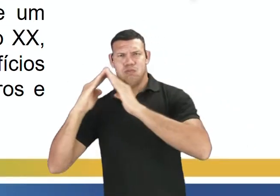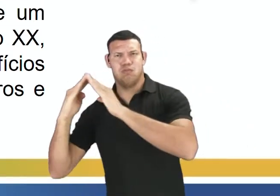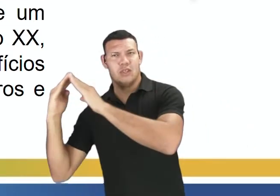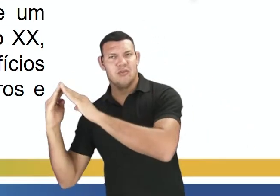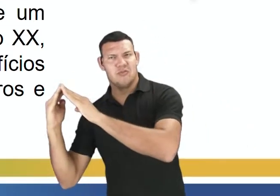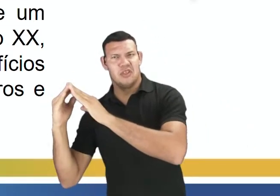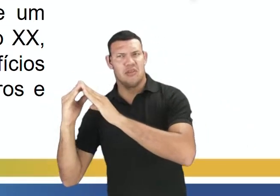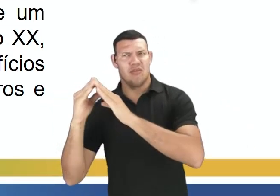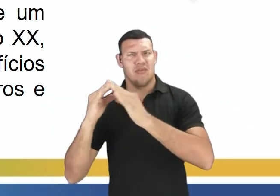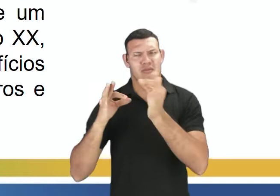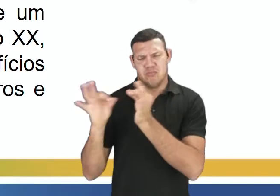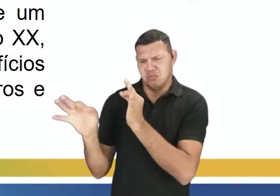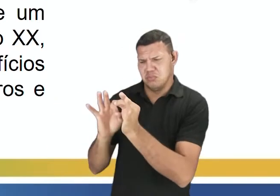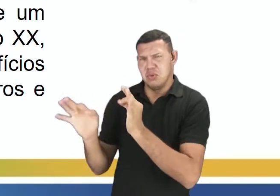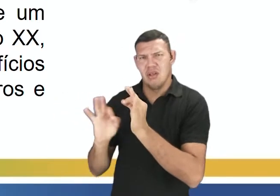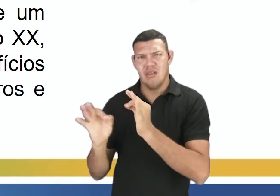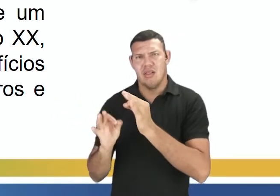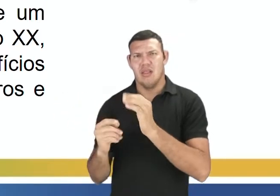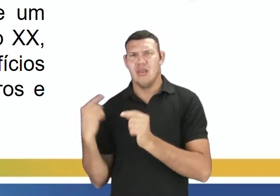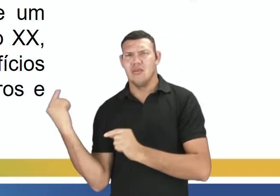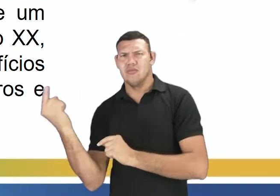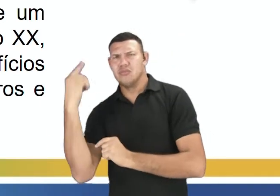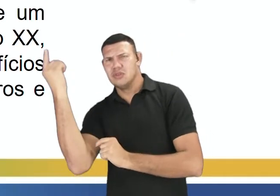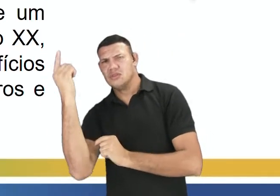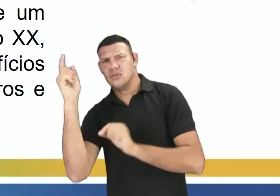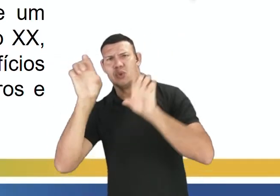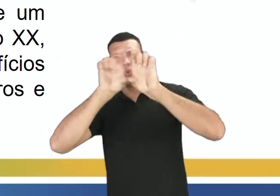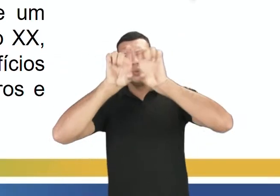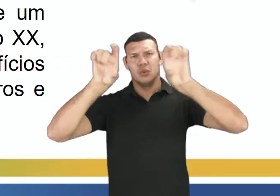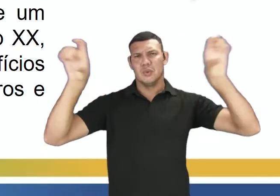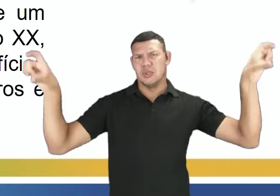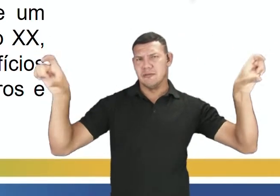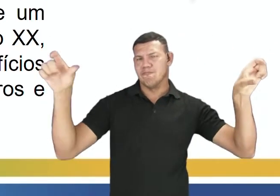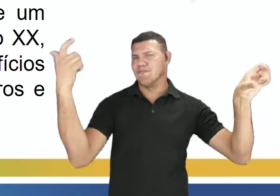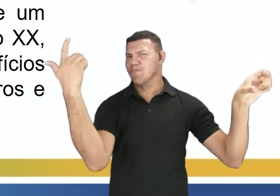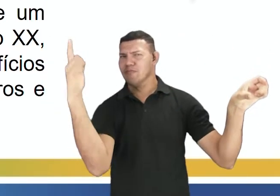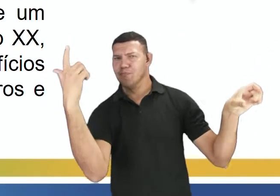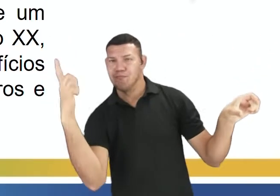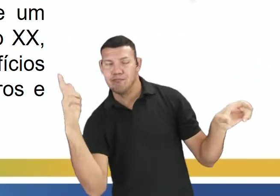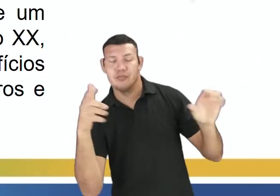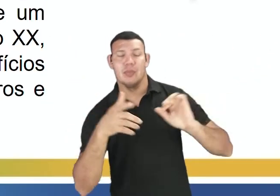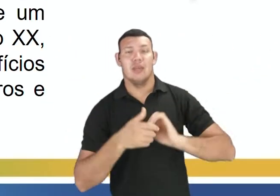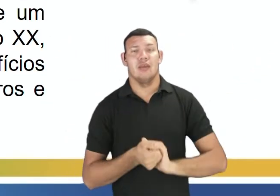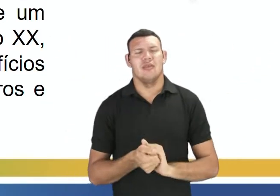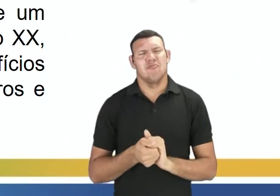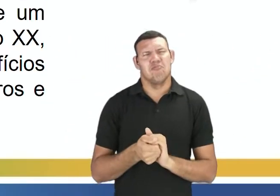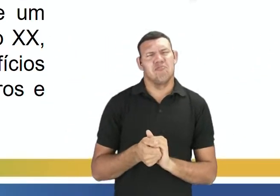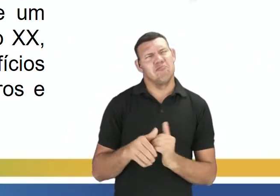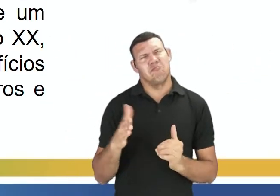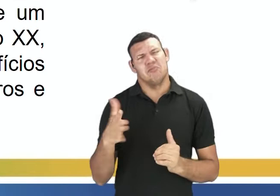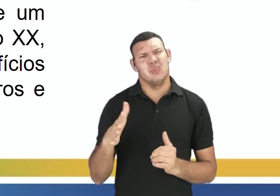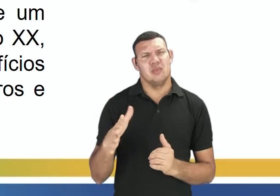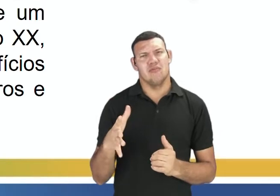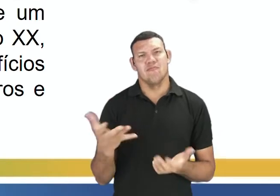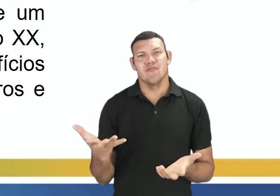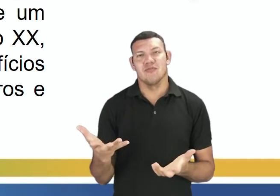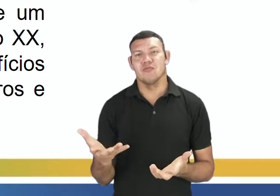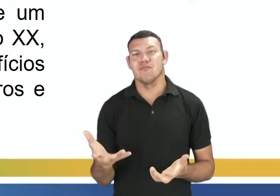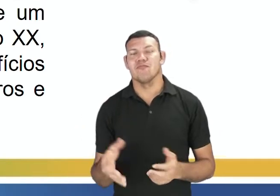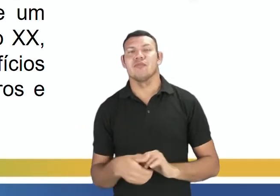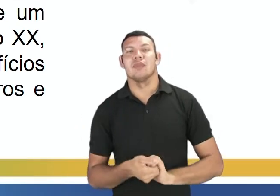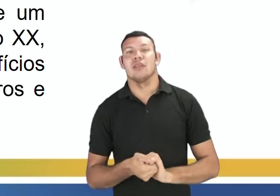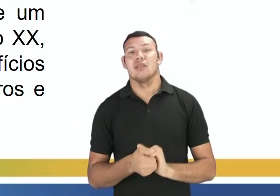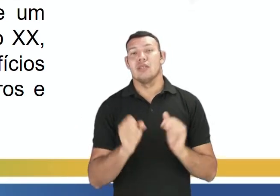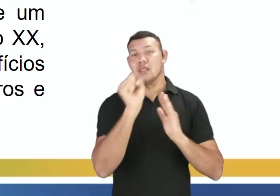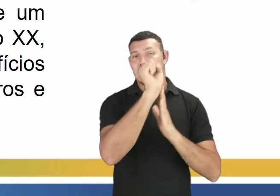um planejamento de altura, fachada, materiais utilizados em sua construção, né? Era de forma bem rústica. Já no